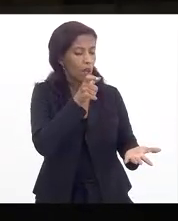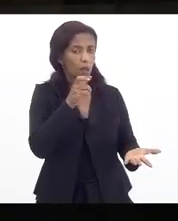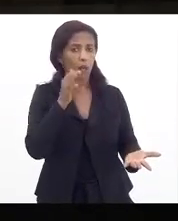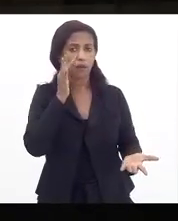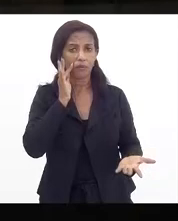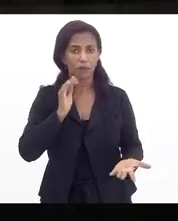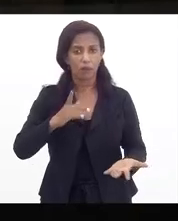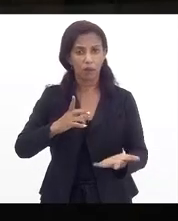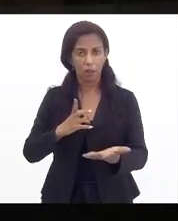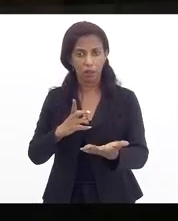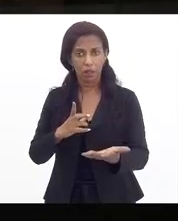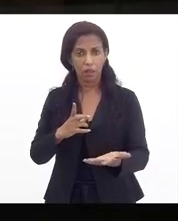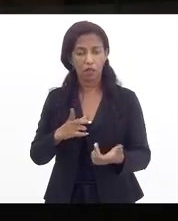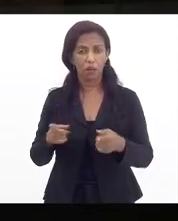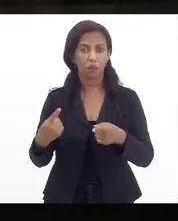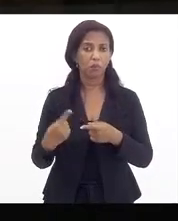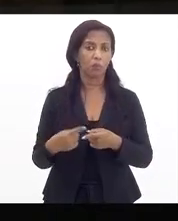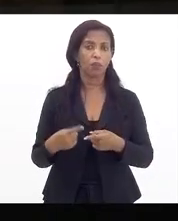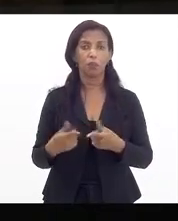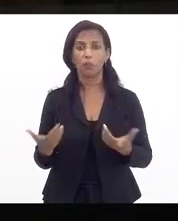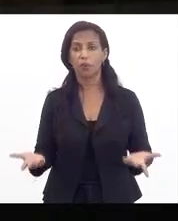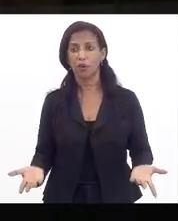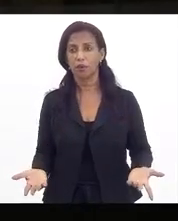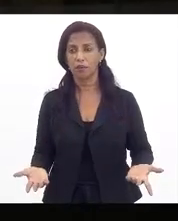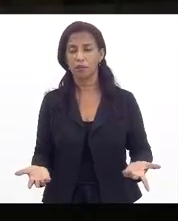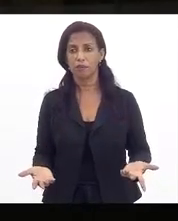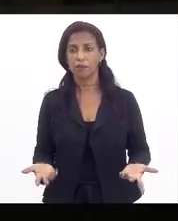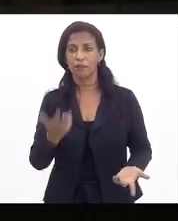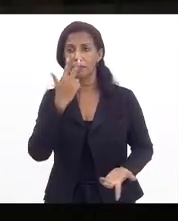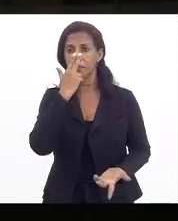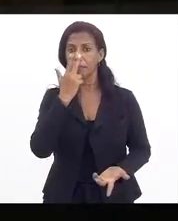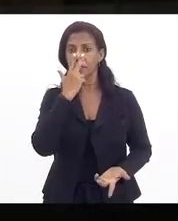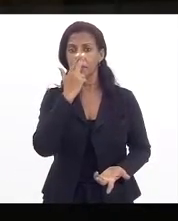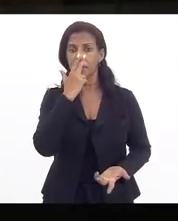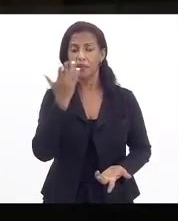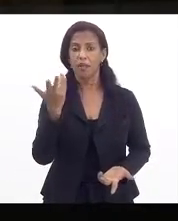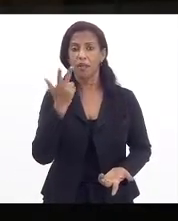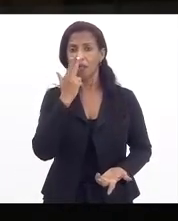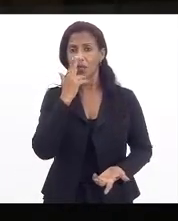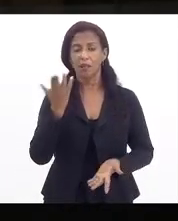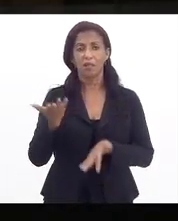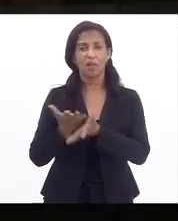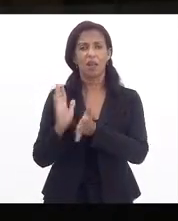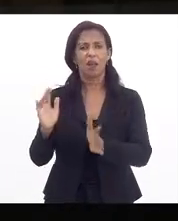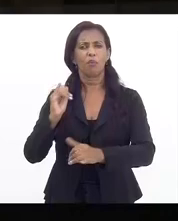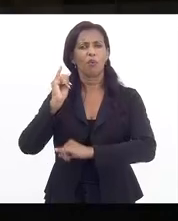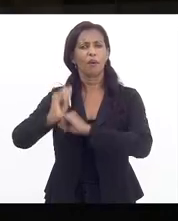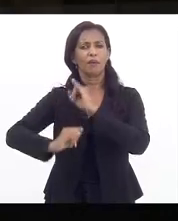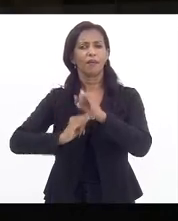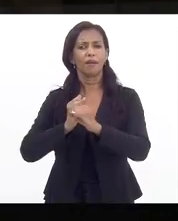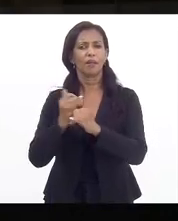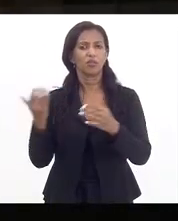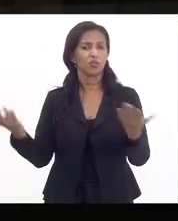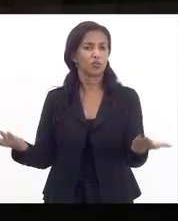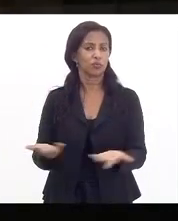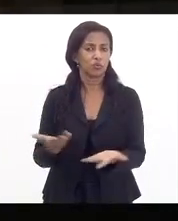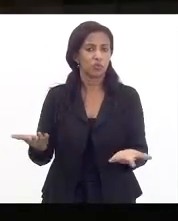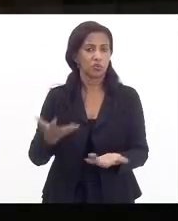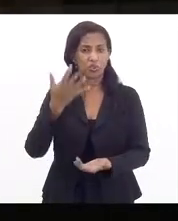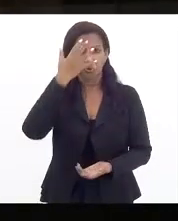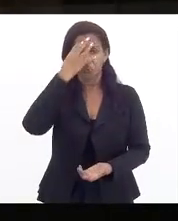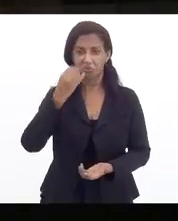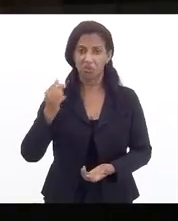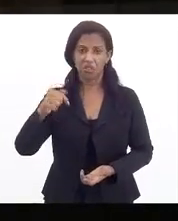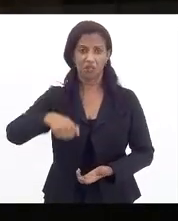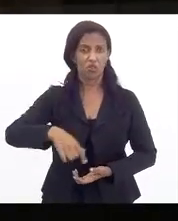deputado Serafina e até porque parece que acabou a internet hoje à tarde não